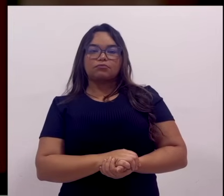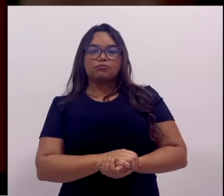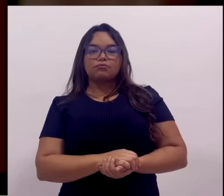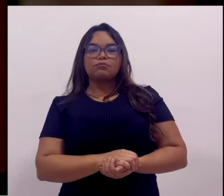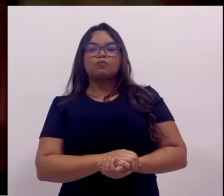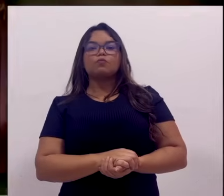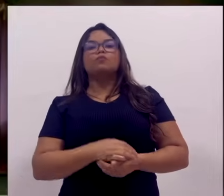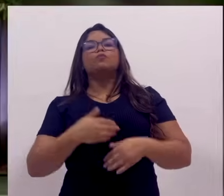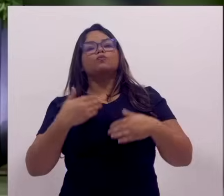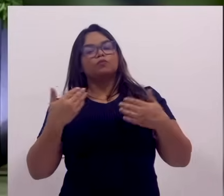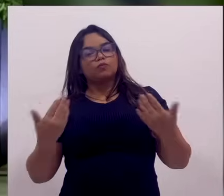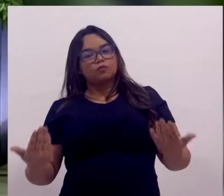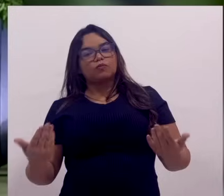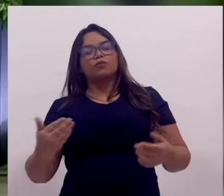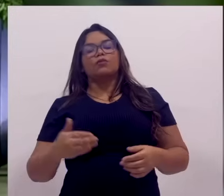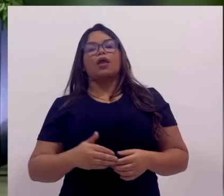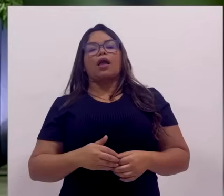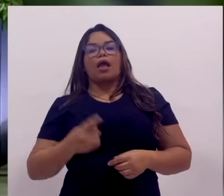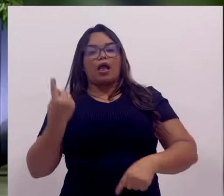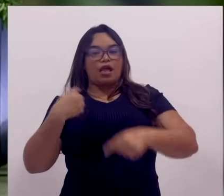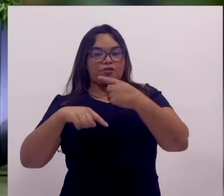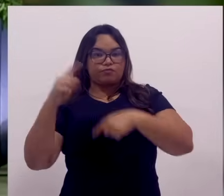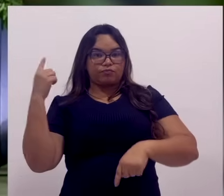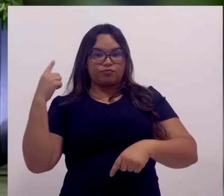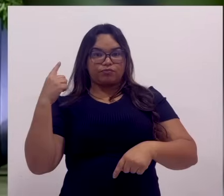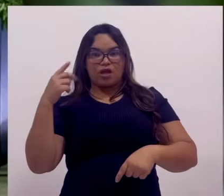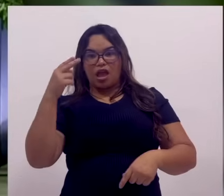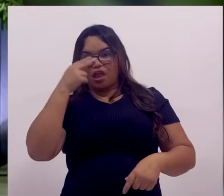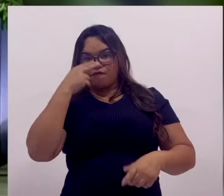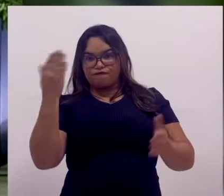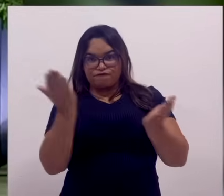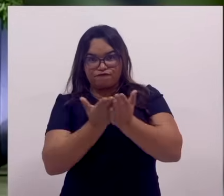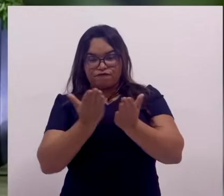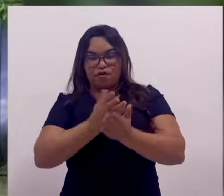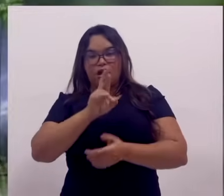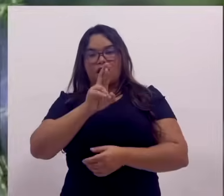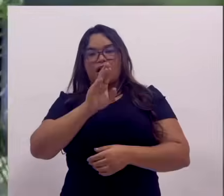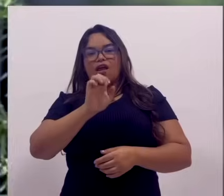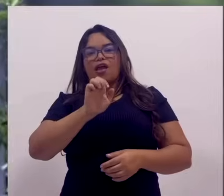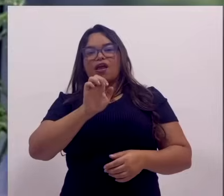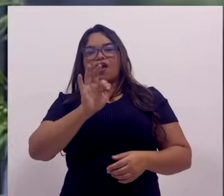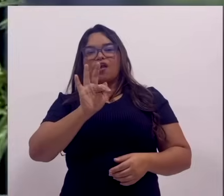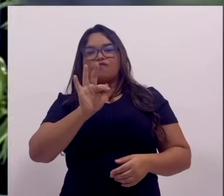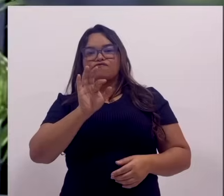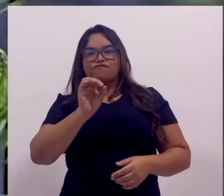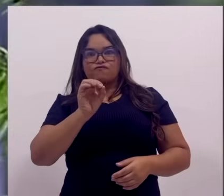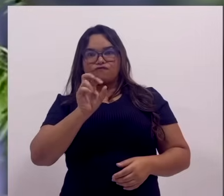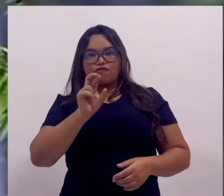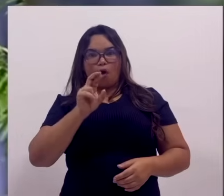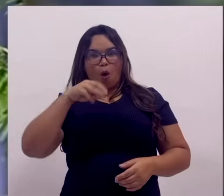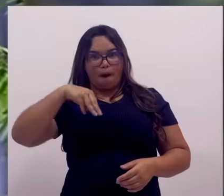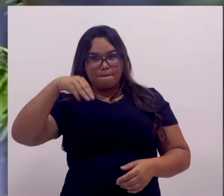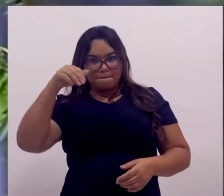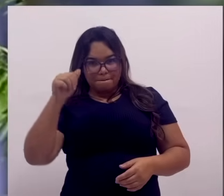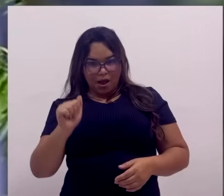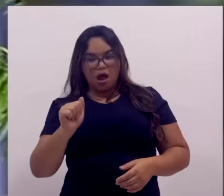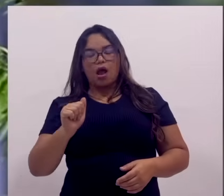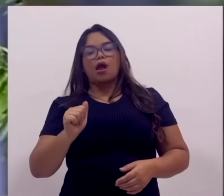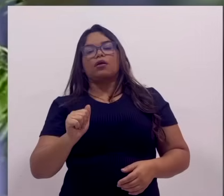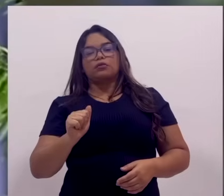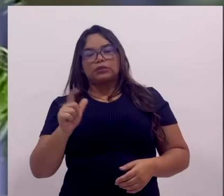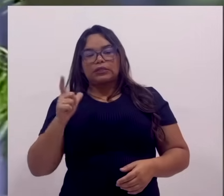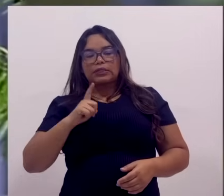reforma, embora tenha dado nova vida e alento à doutrina de Cristo, não produziu obras